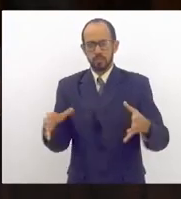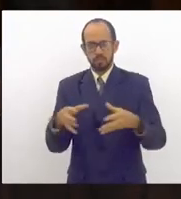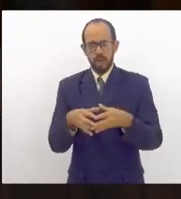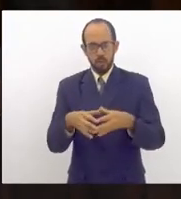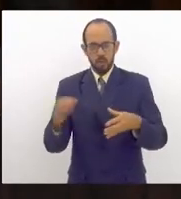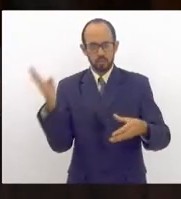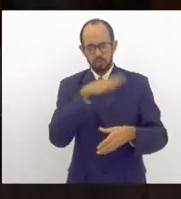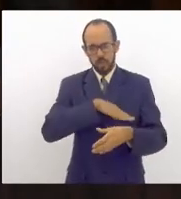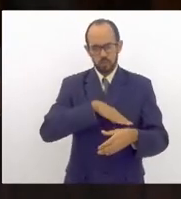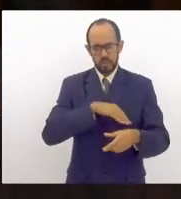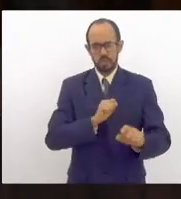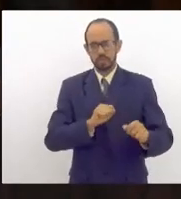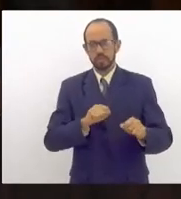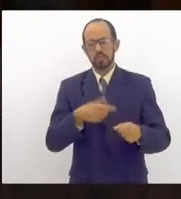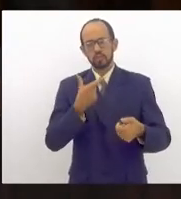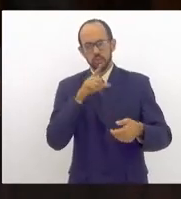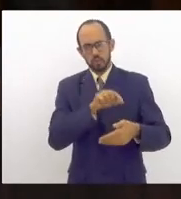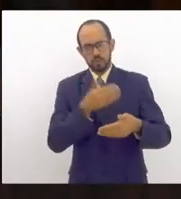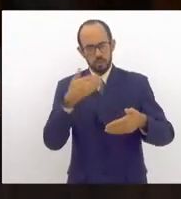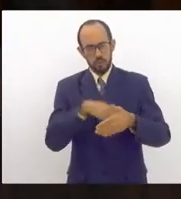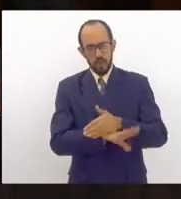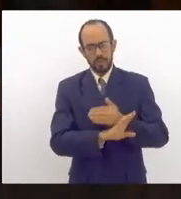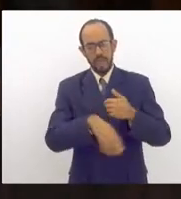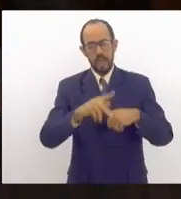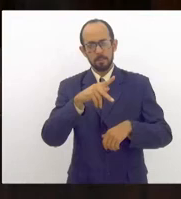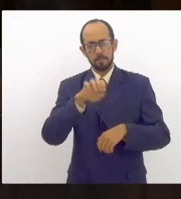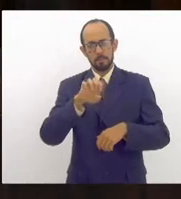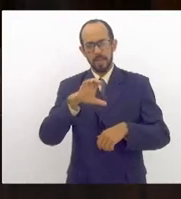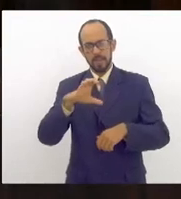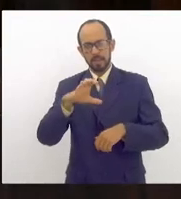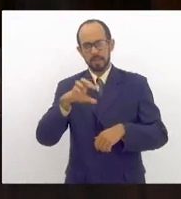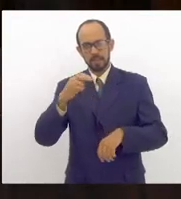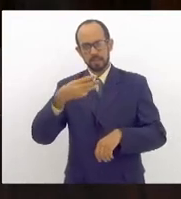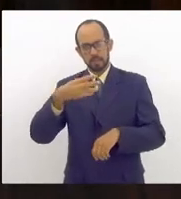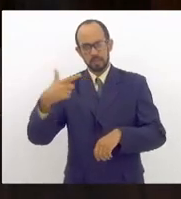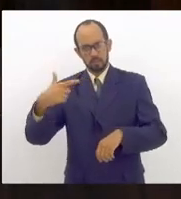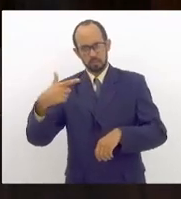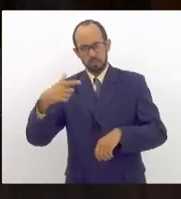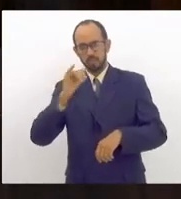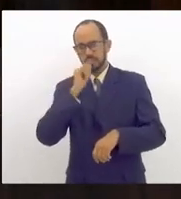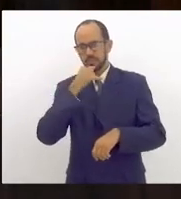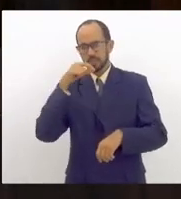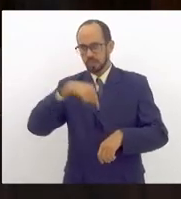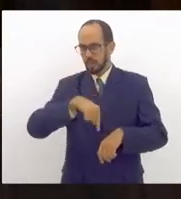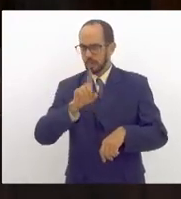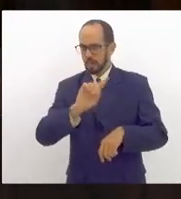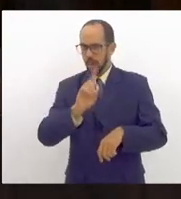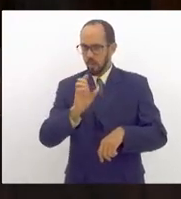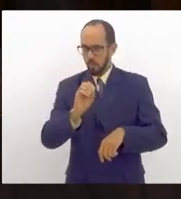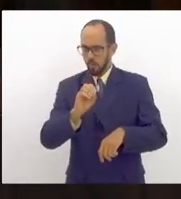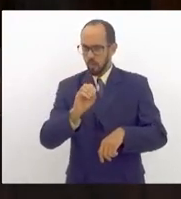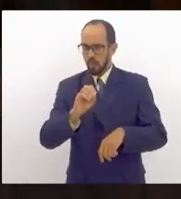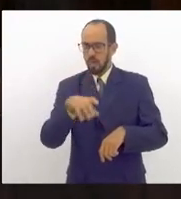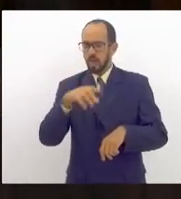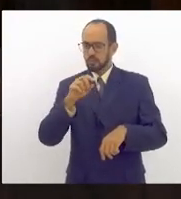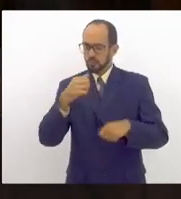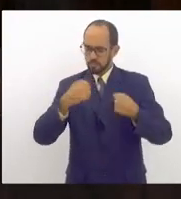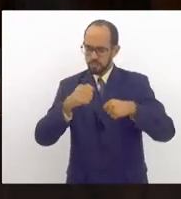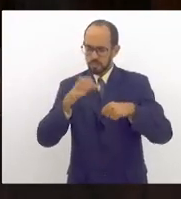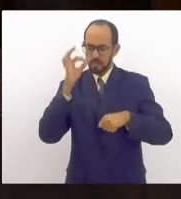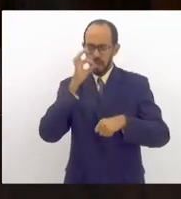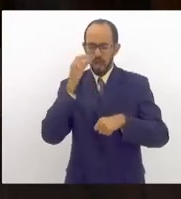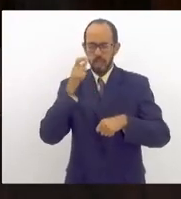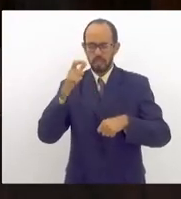32 lá a gente conseguiu engatar a PEC 32 Infelizmente aqui não a gente ainda tem que estar muito Atento e muito atenta para barrar